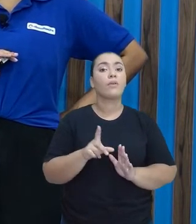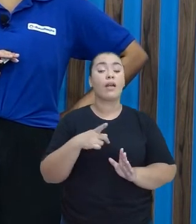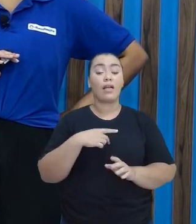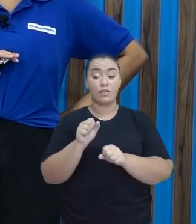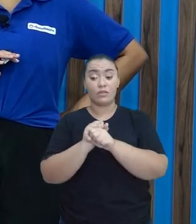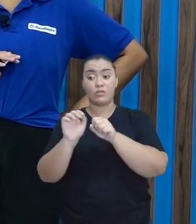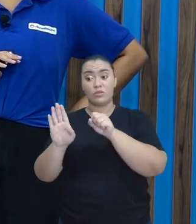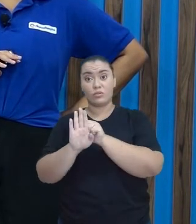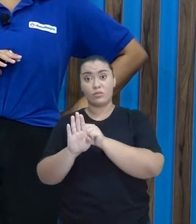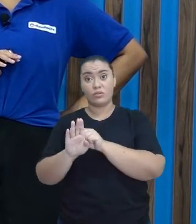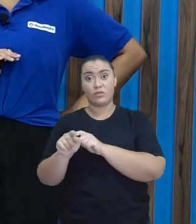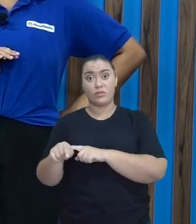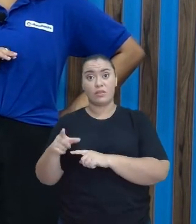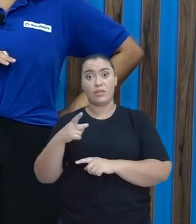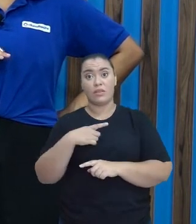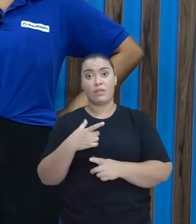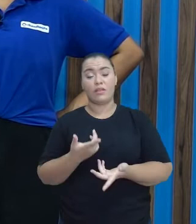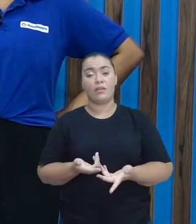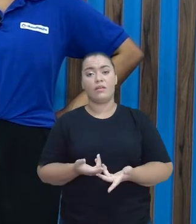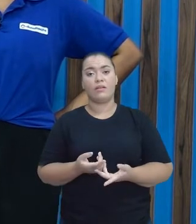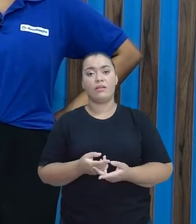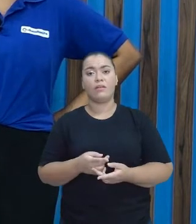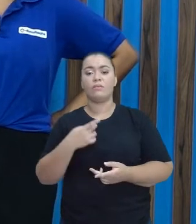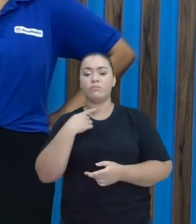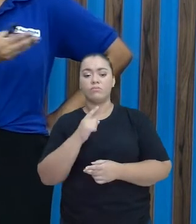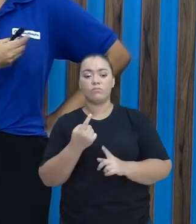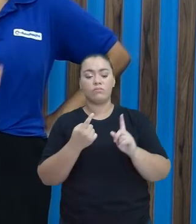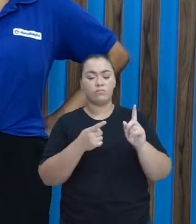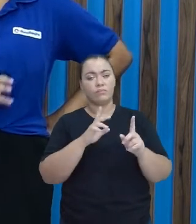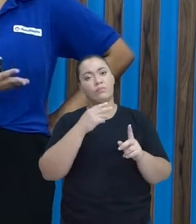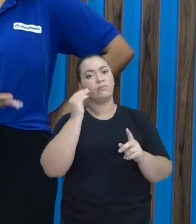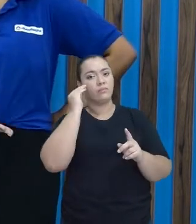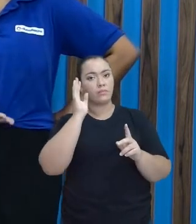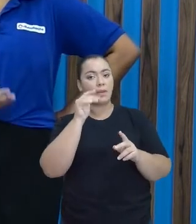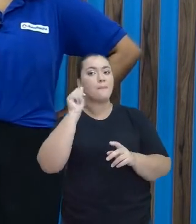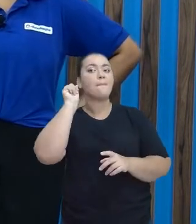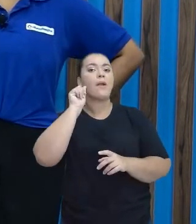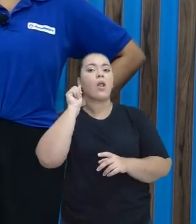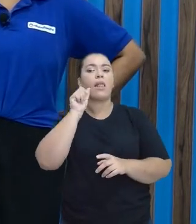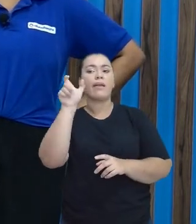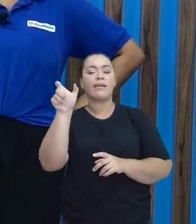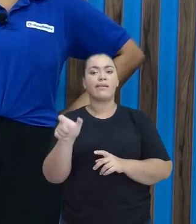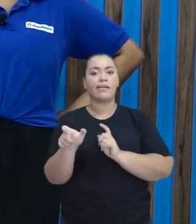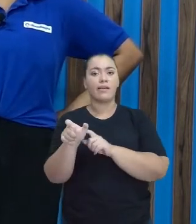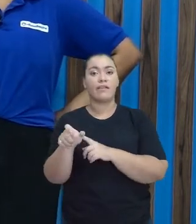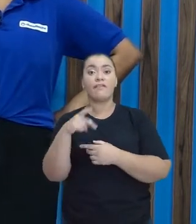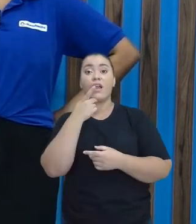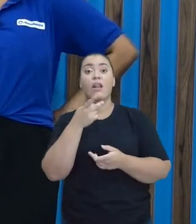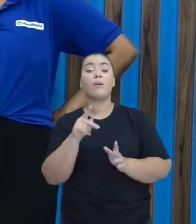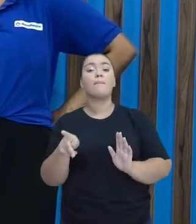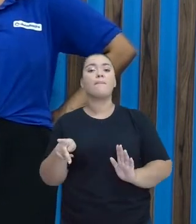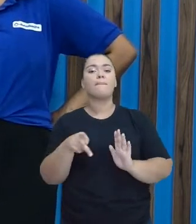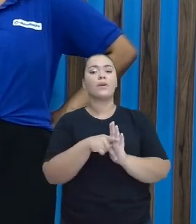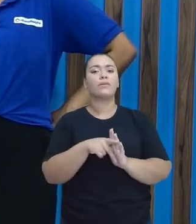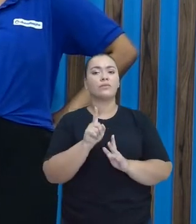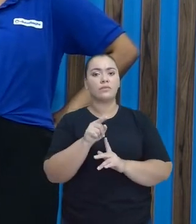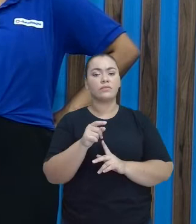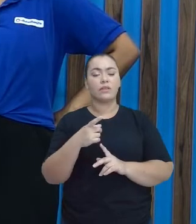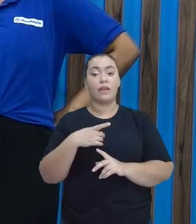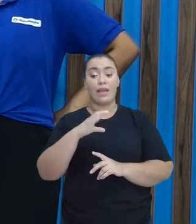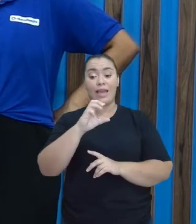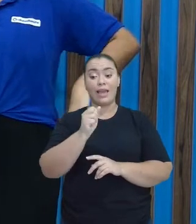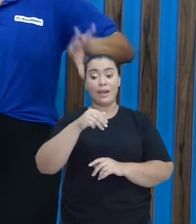substantivos que designam um ser em geral, por exemplo, mulher, e quando eu falo próprio, é um ser específico, então